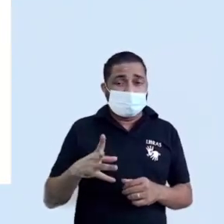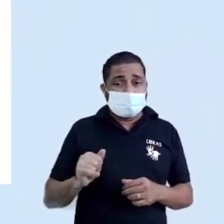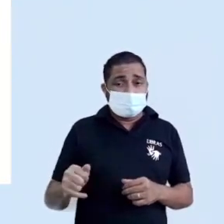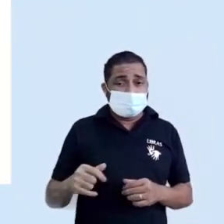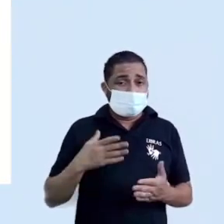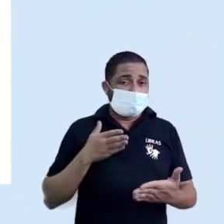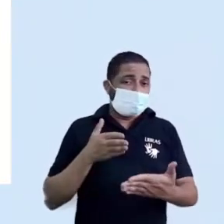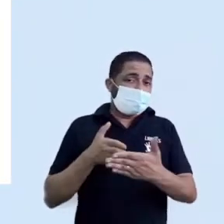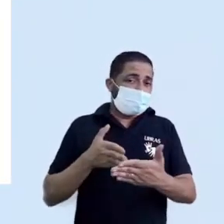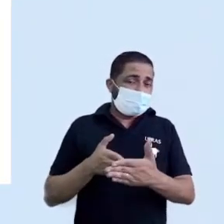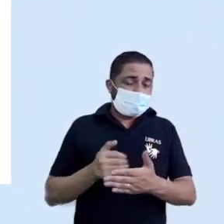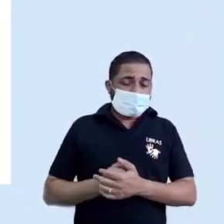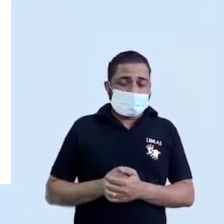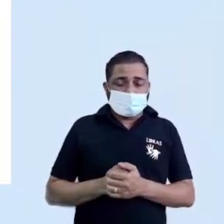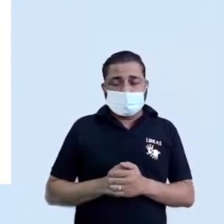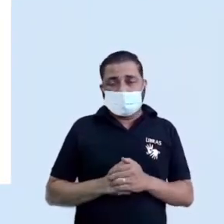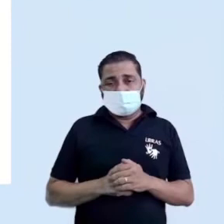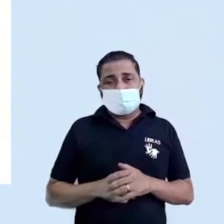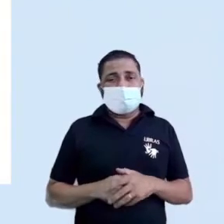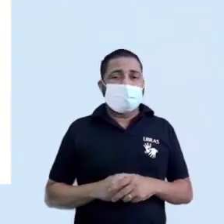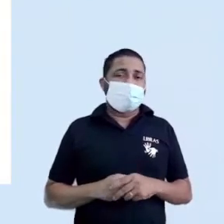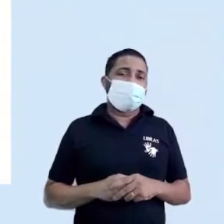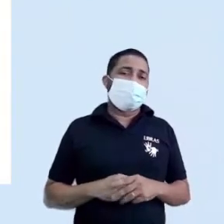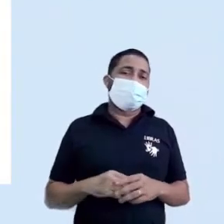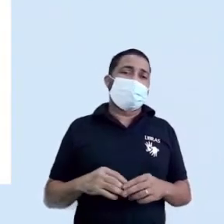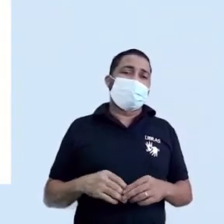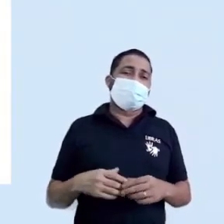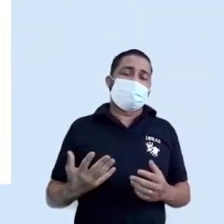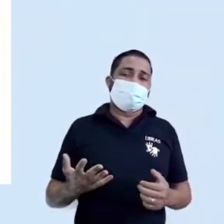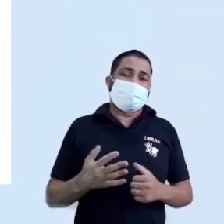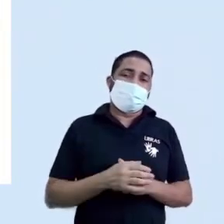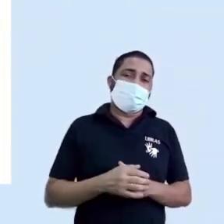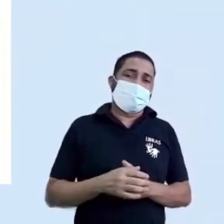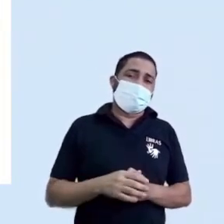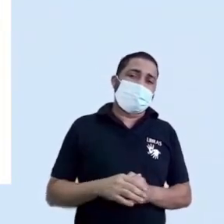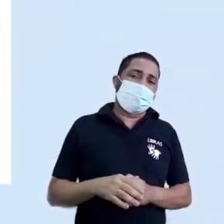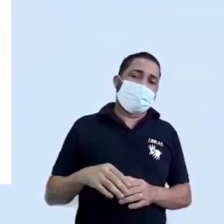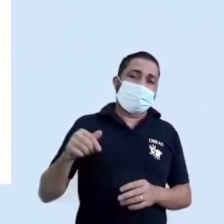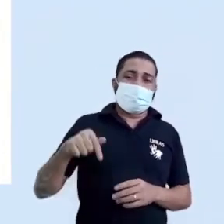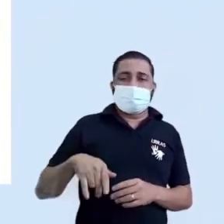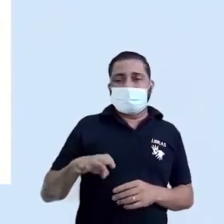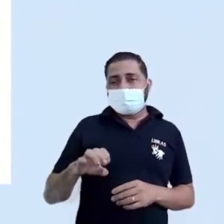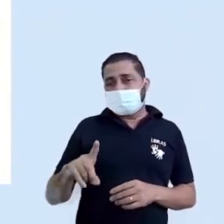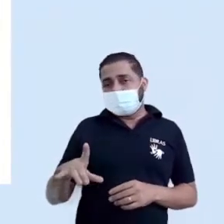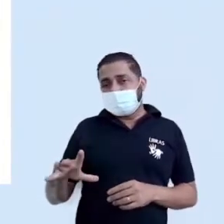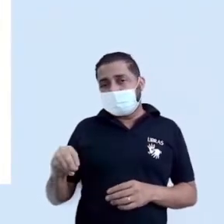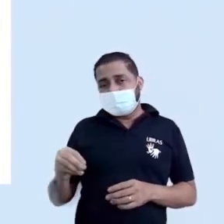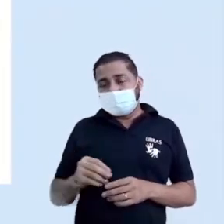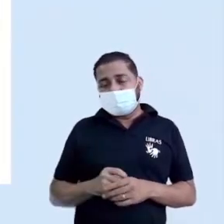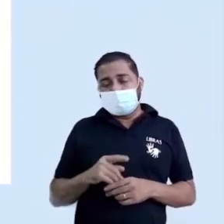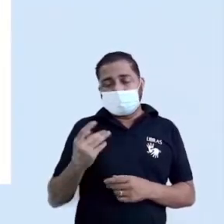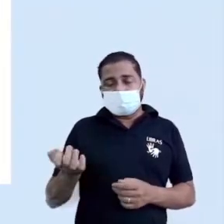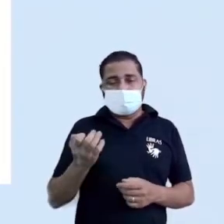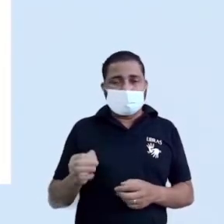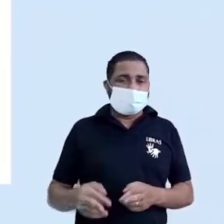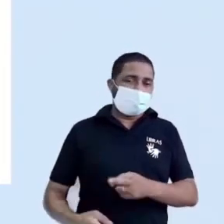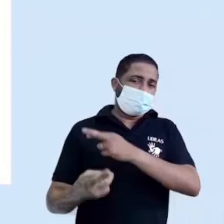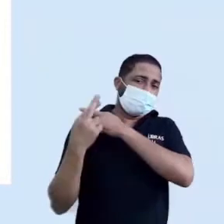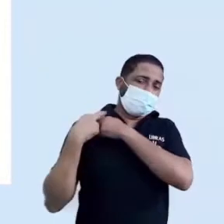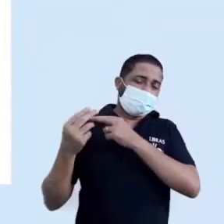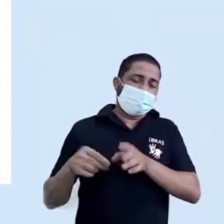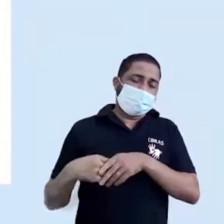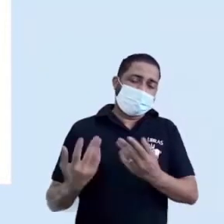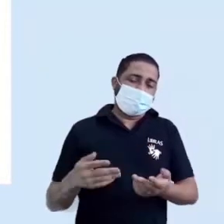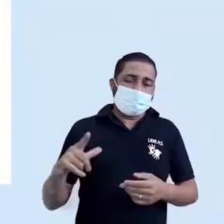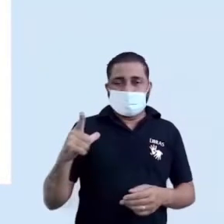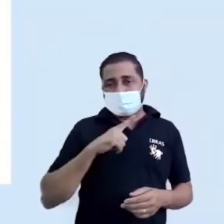ser delimitado exatamente por exemplo, pelo quadro, digamos, pela tela que você quer representar. Então, aqui nós